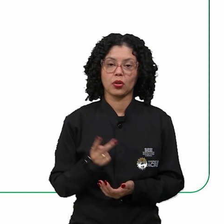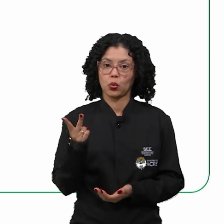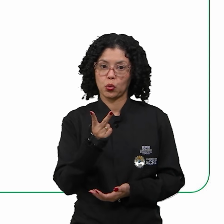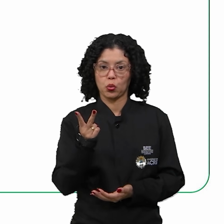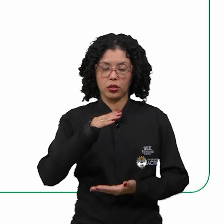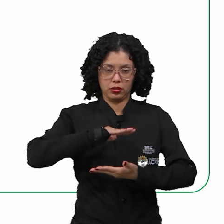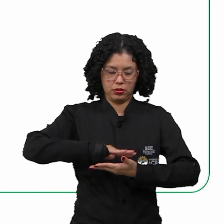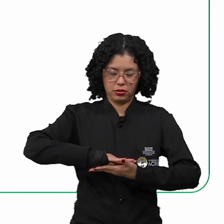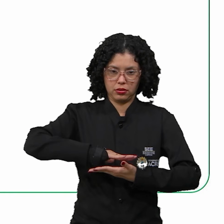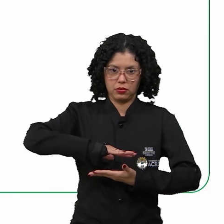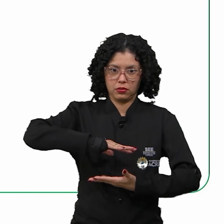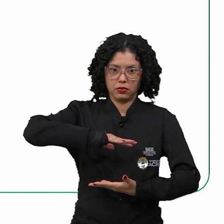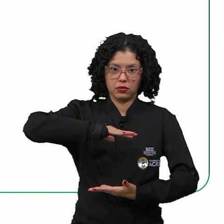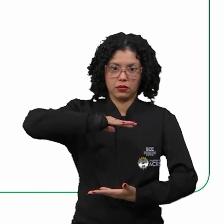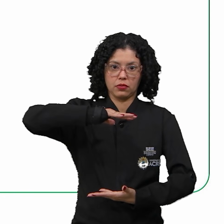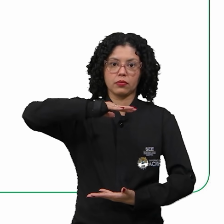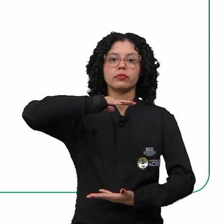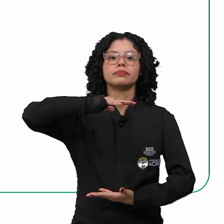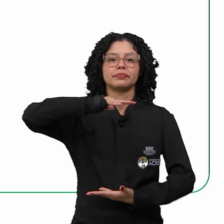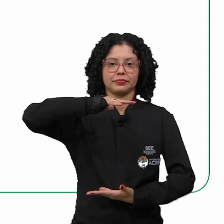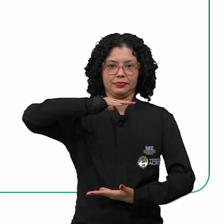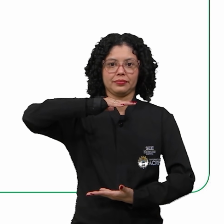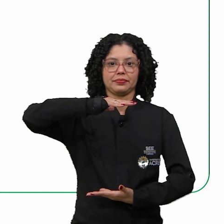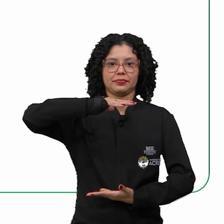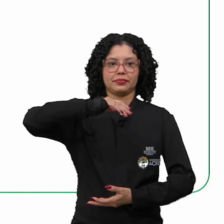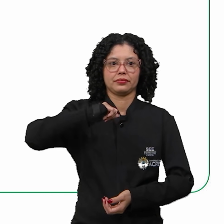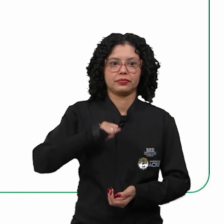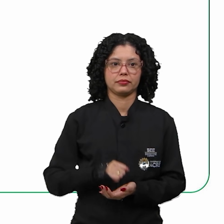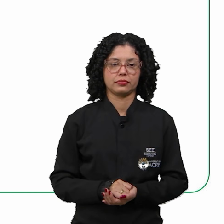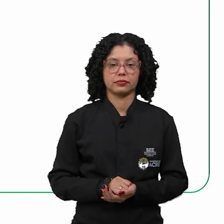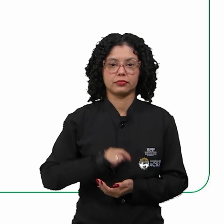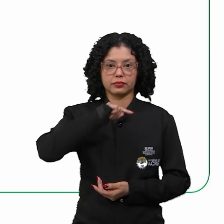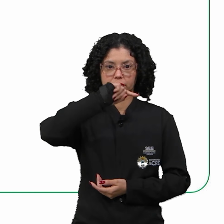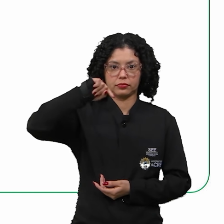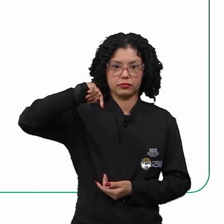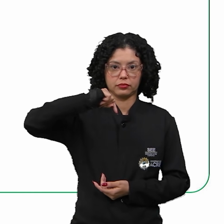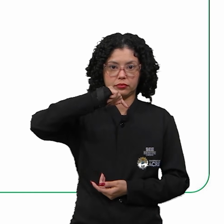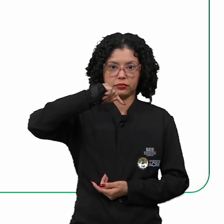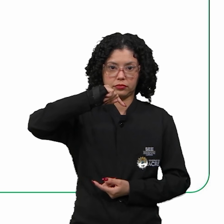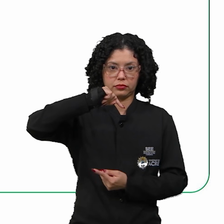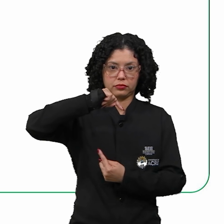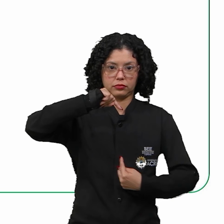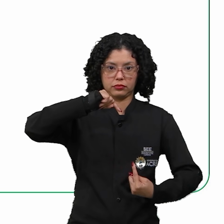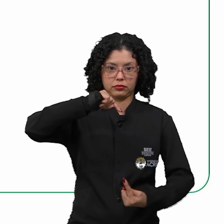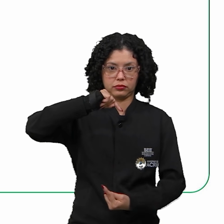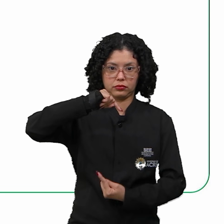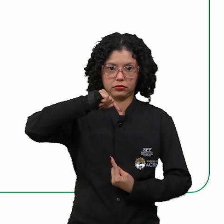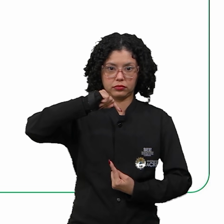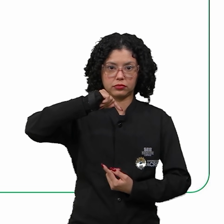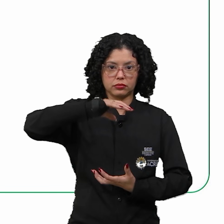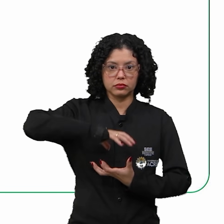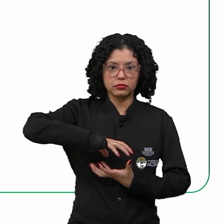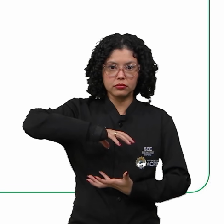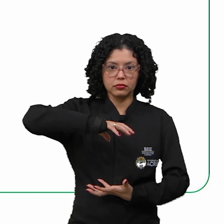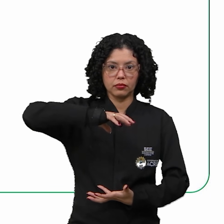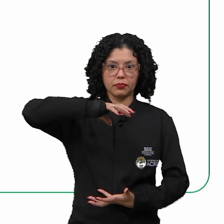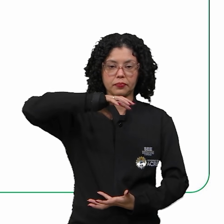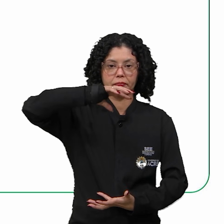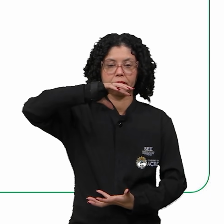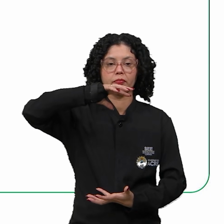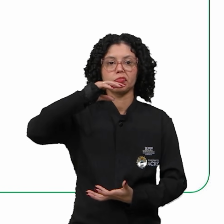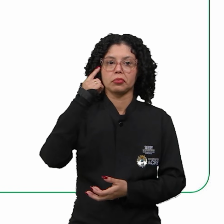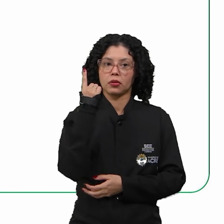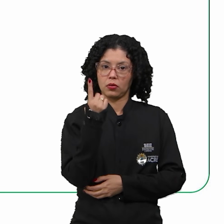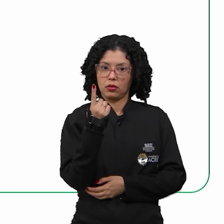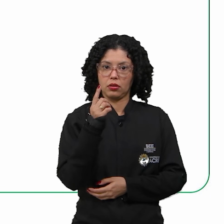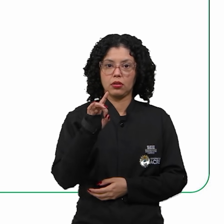duas bases iguais e paralelas. Tem um círculo em cada uma das bases, correta, é o cilindro, e na face lateral tem apenas